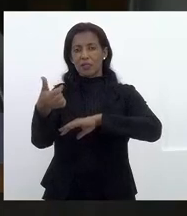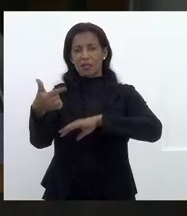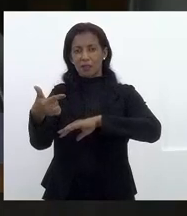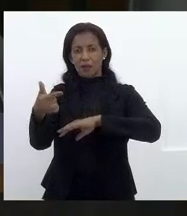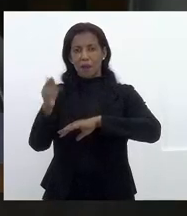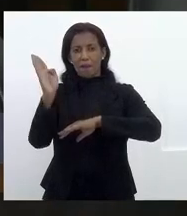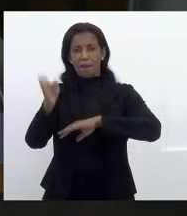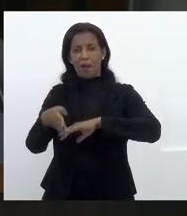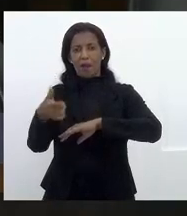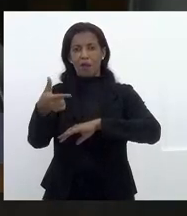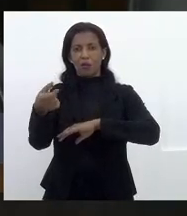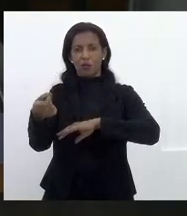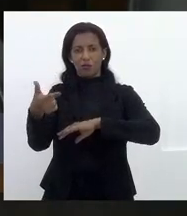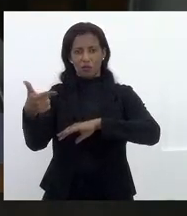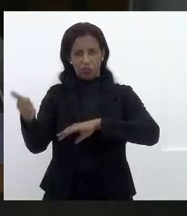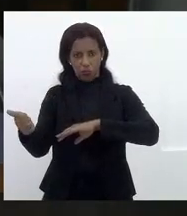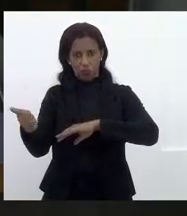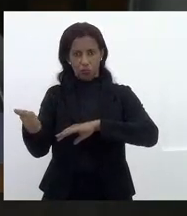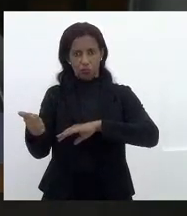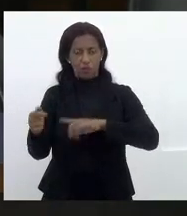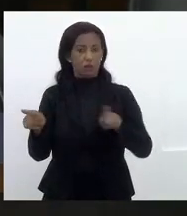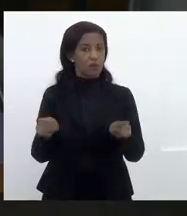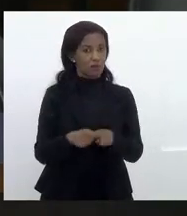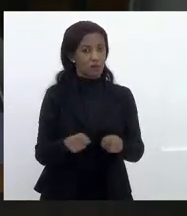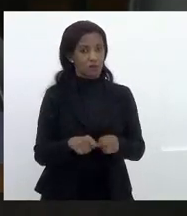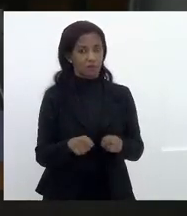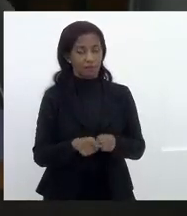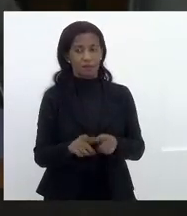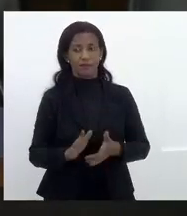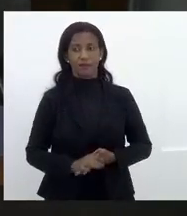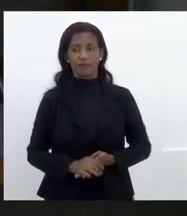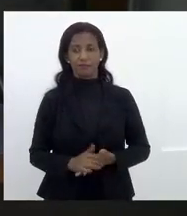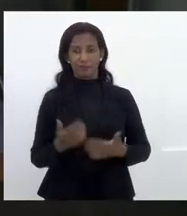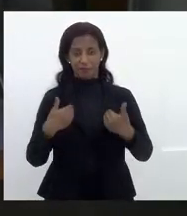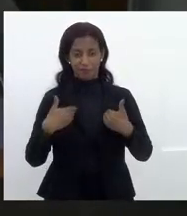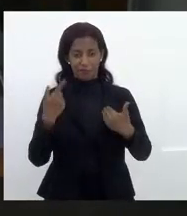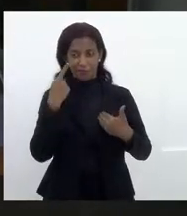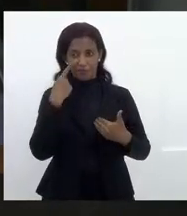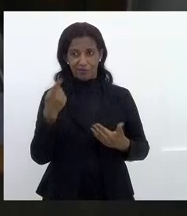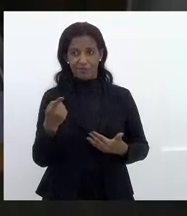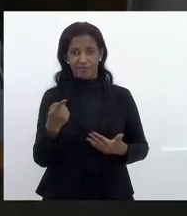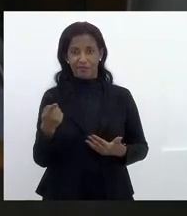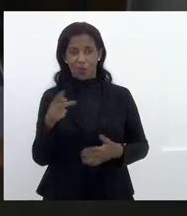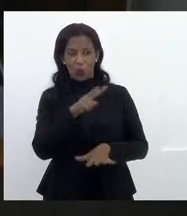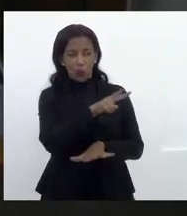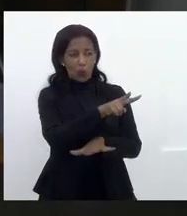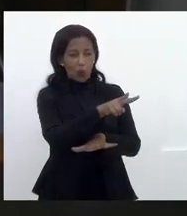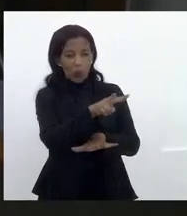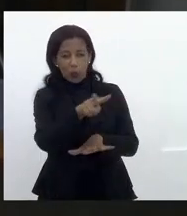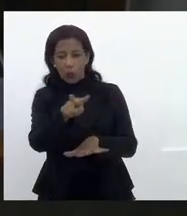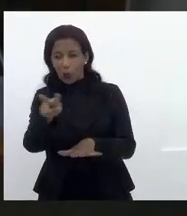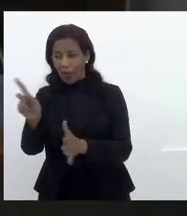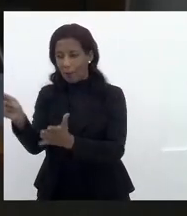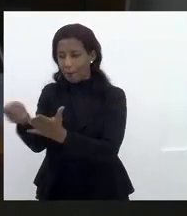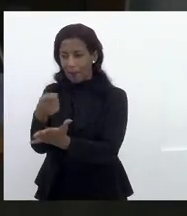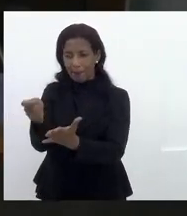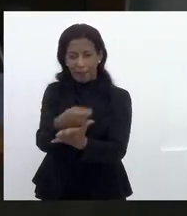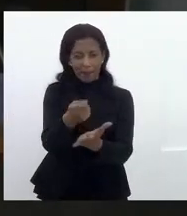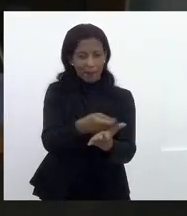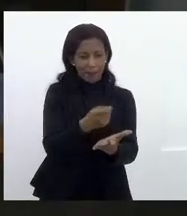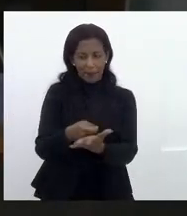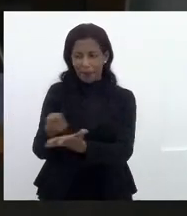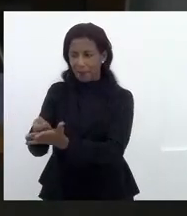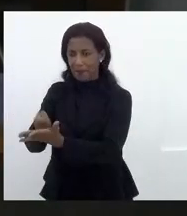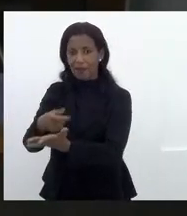62/2000 e 21 que inclusive tô aqui correndo colhendo assinaturas desde